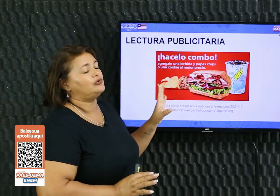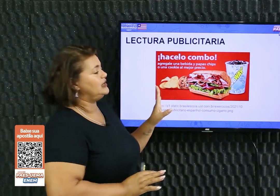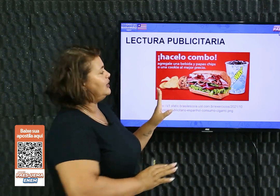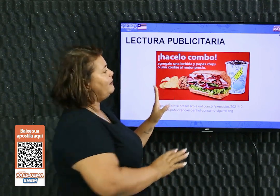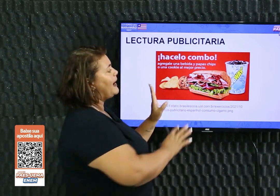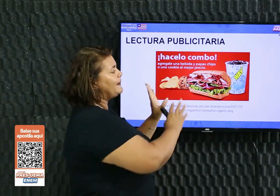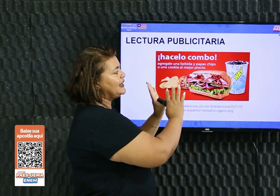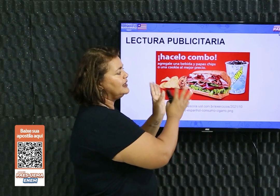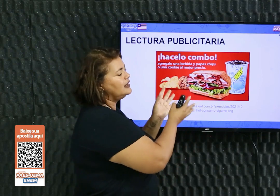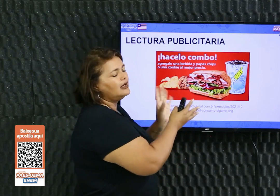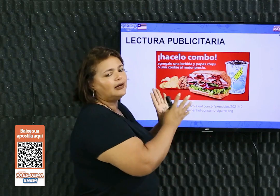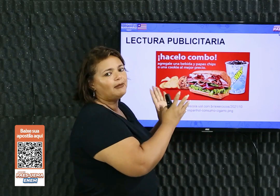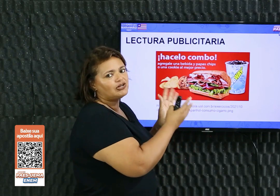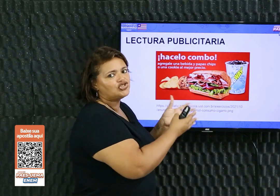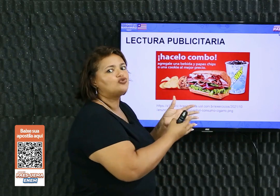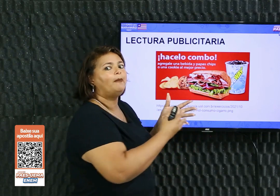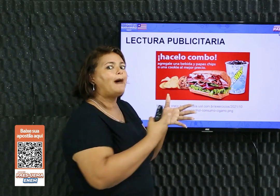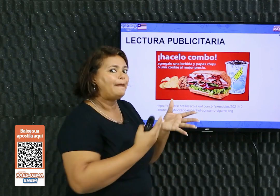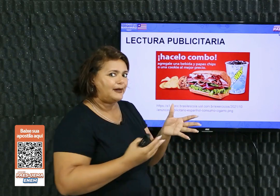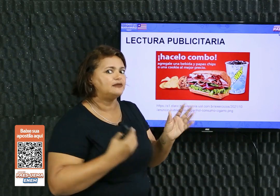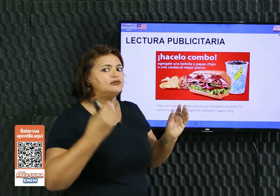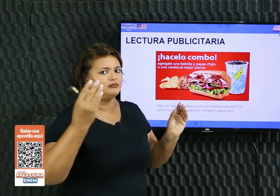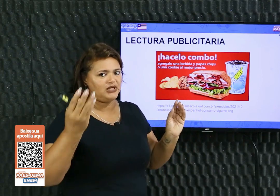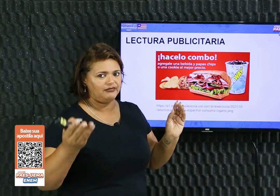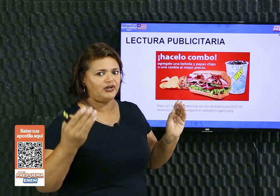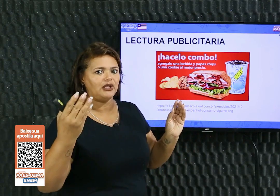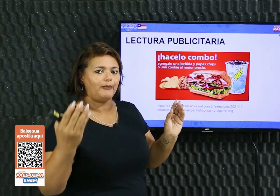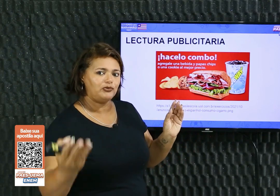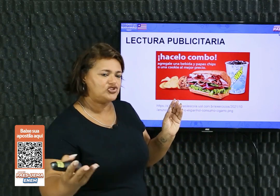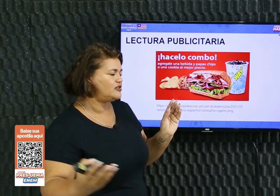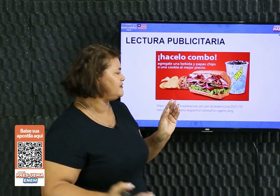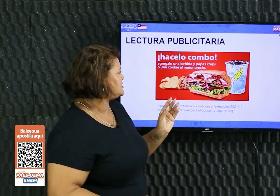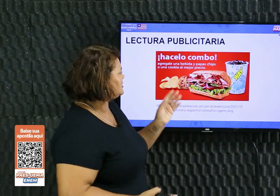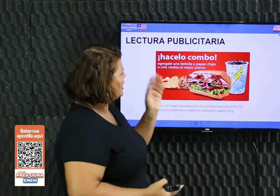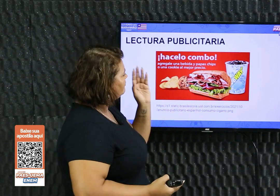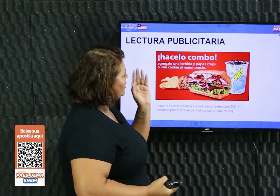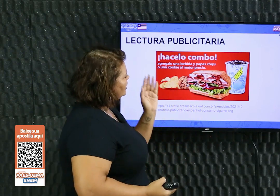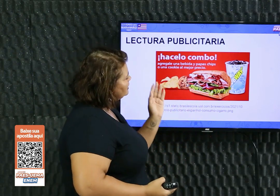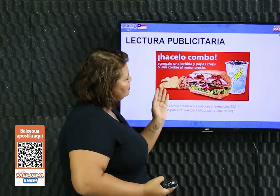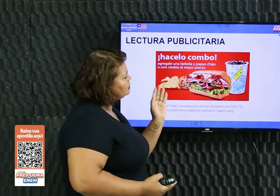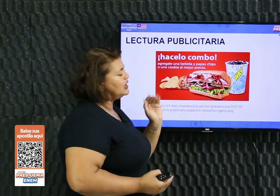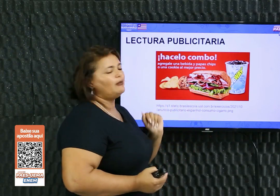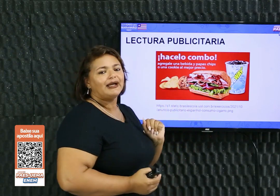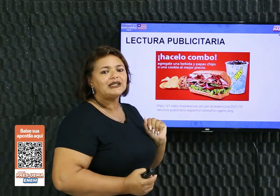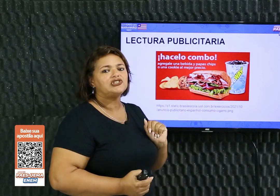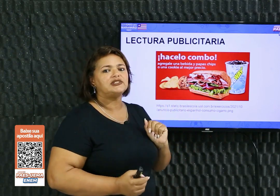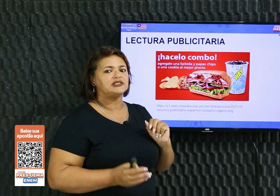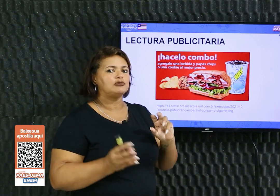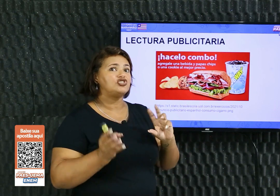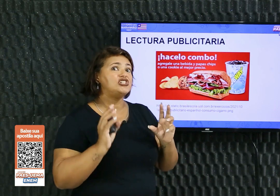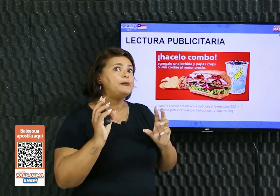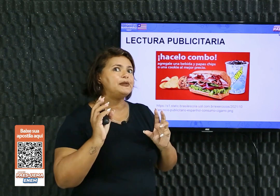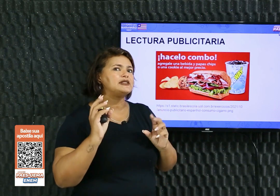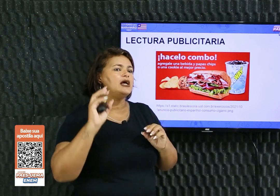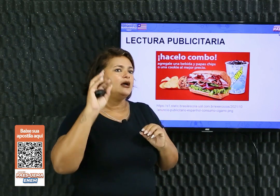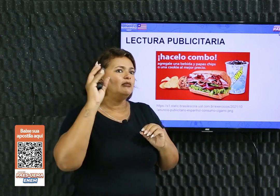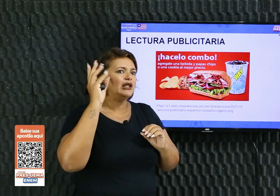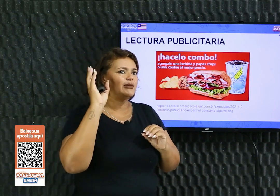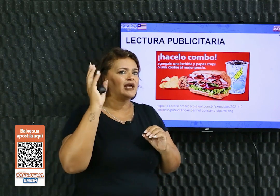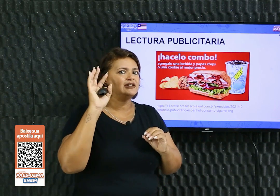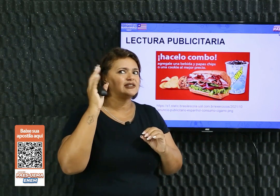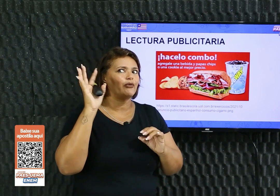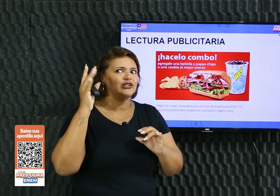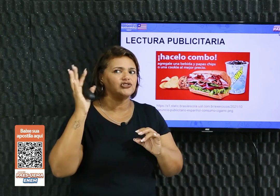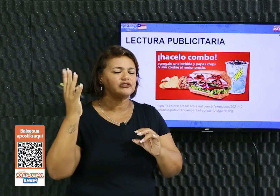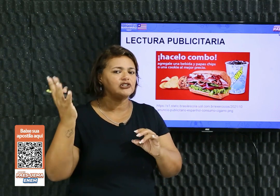ajudar. Pô, não tem nenhum papa aqui, imagem de um papa, me referindo a pontífice, tá? Então, eu tenho batatinhas. Então, chips me